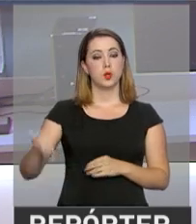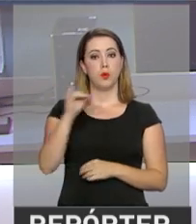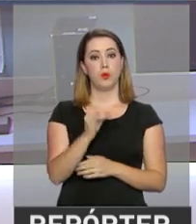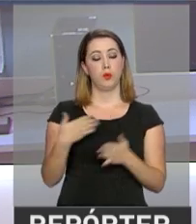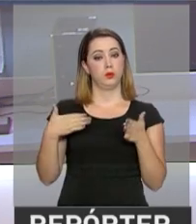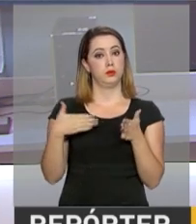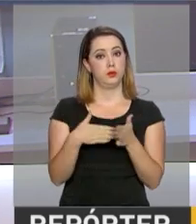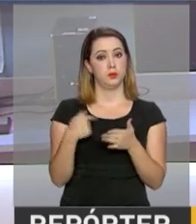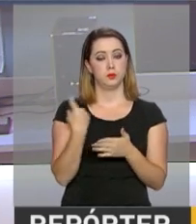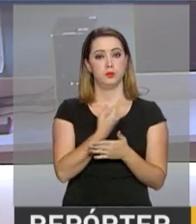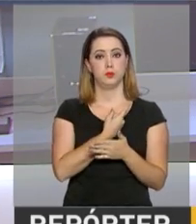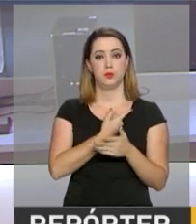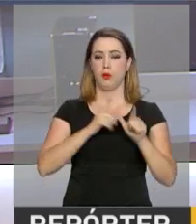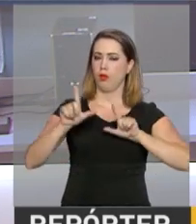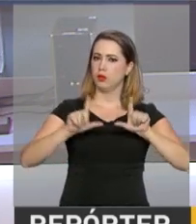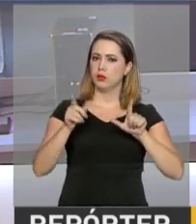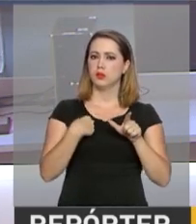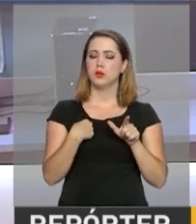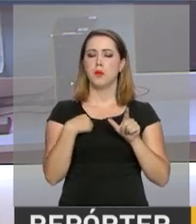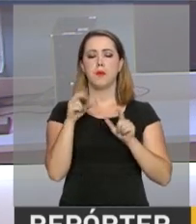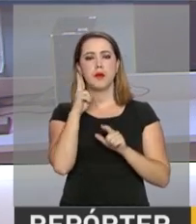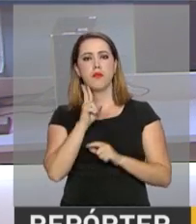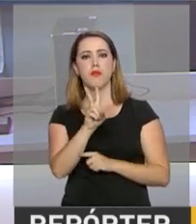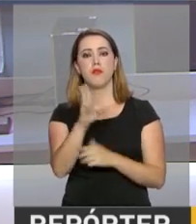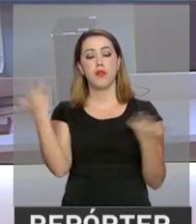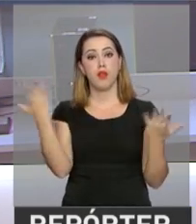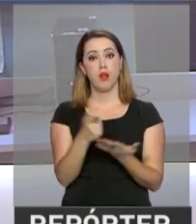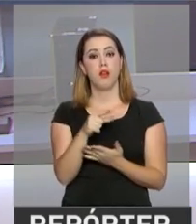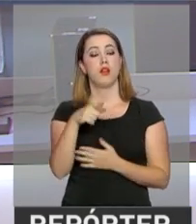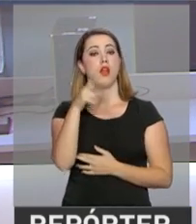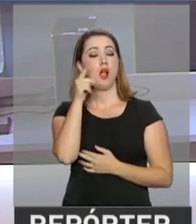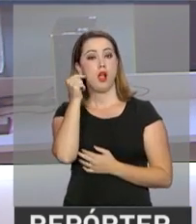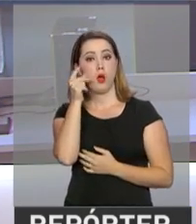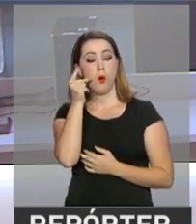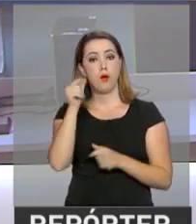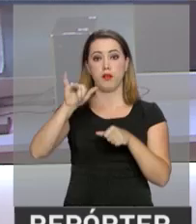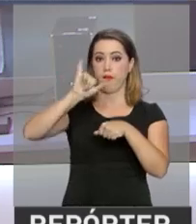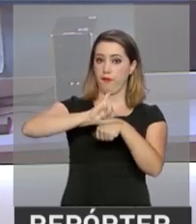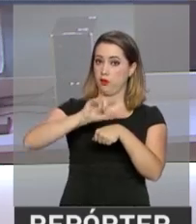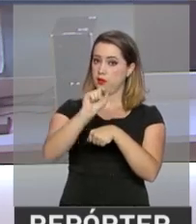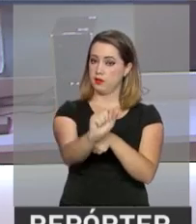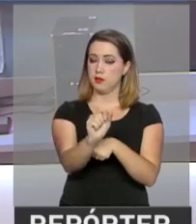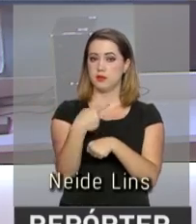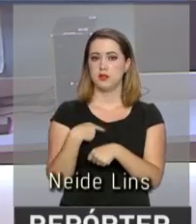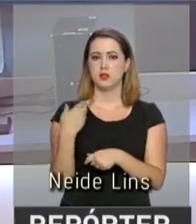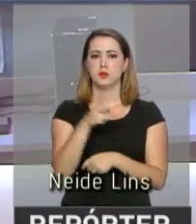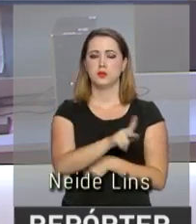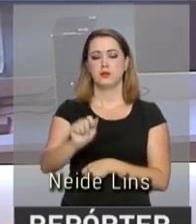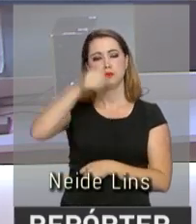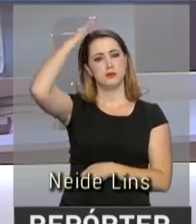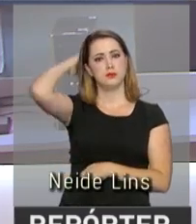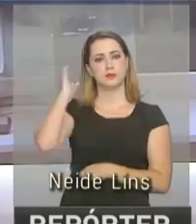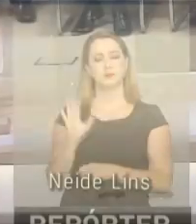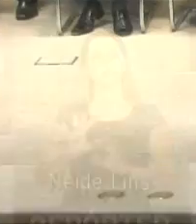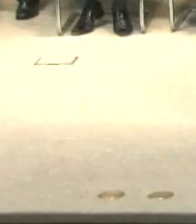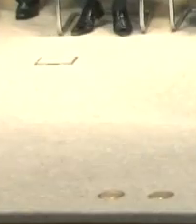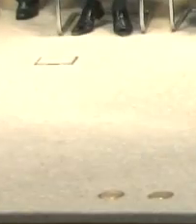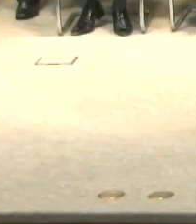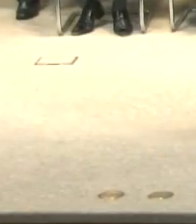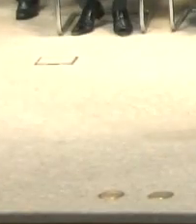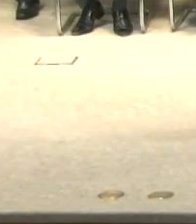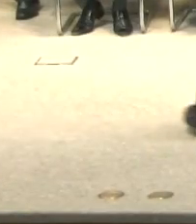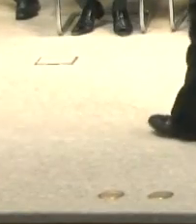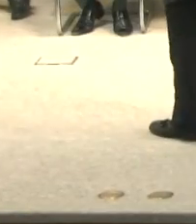Olá, interrompemos a nossa programação para transmitir ao vivo de Fortaleza, capital cearense, a participação do presidente Michel Temer na cerimônia